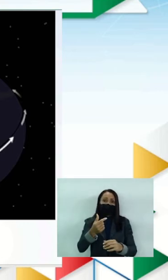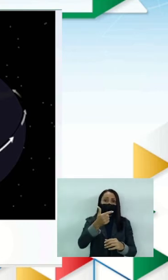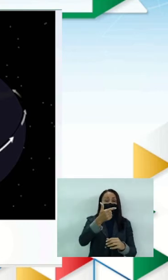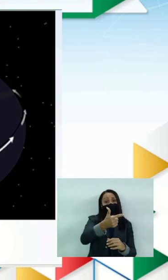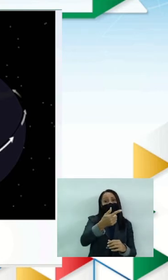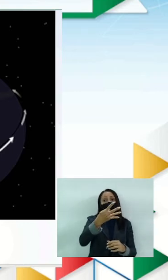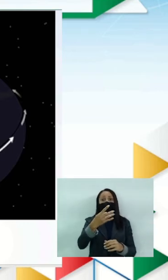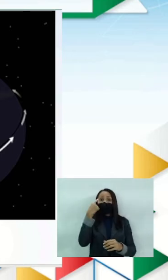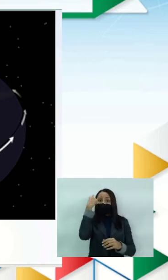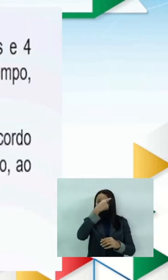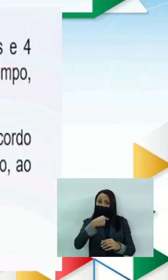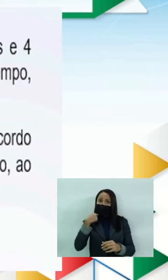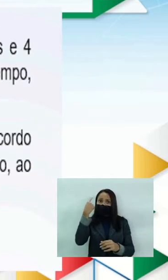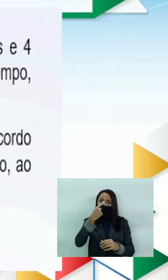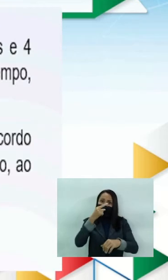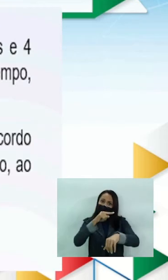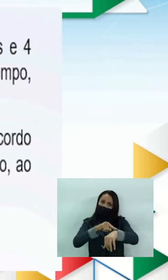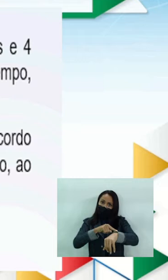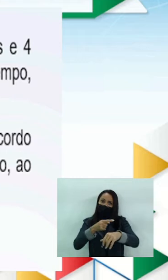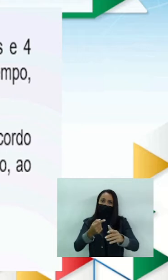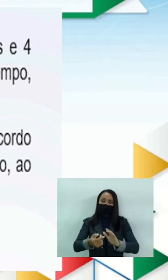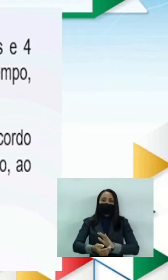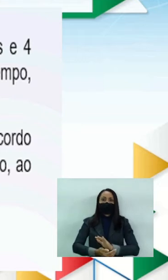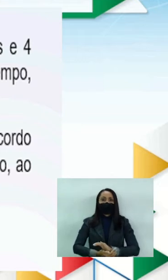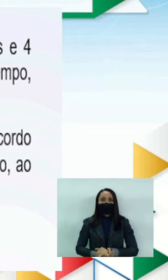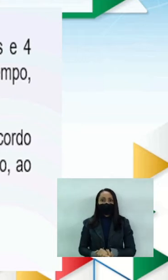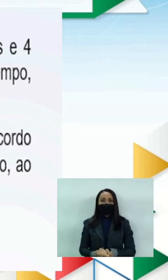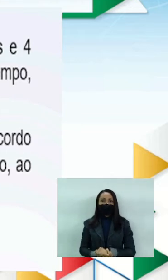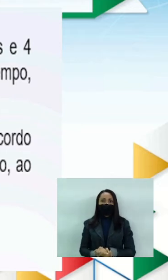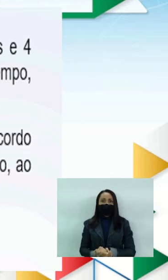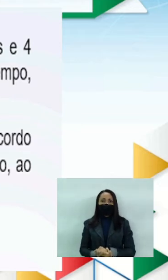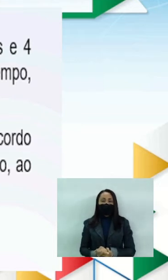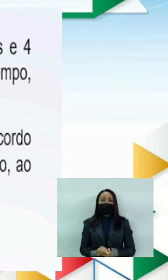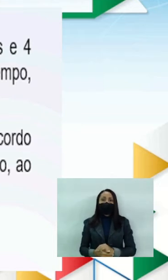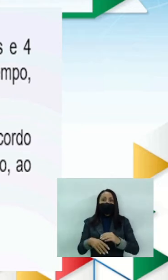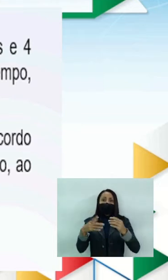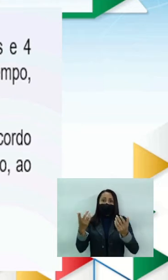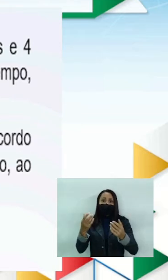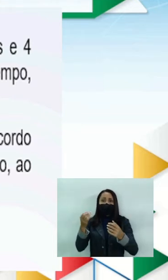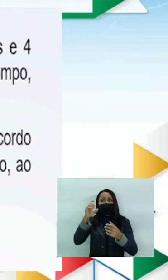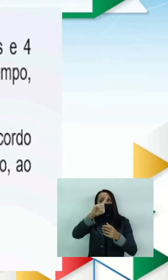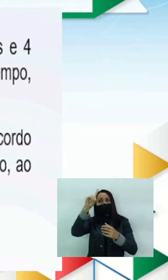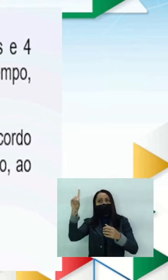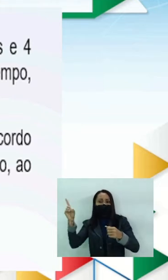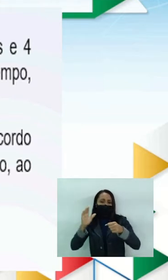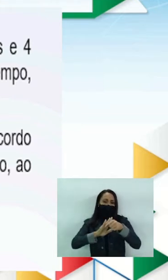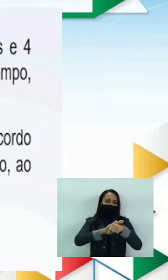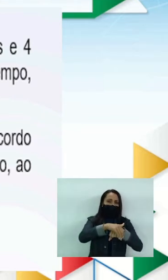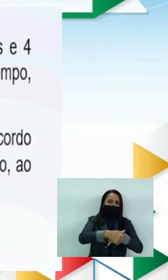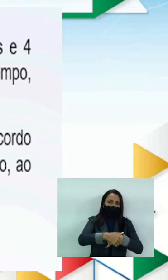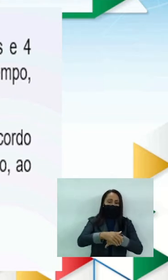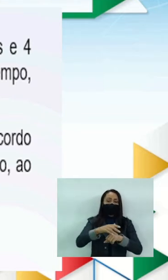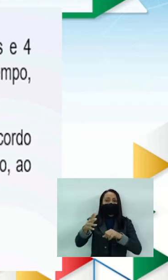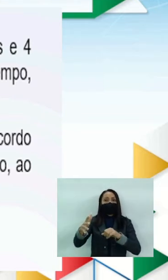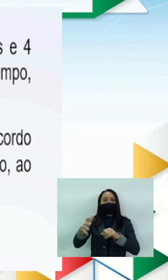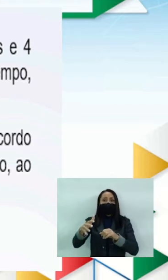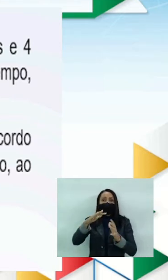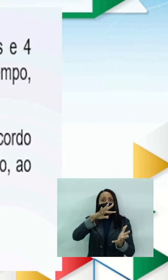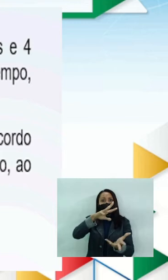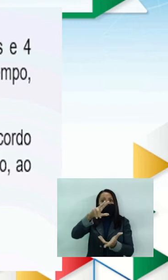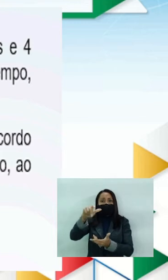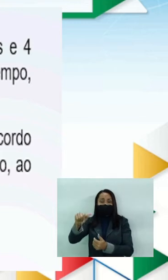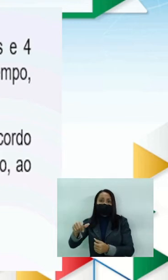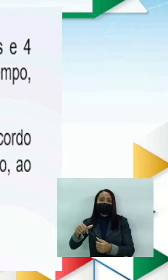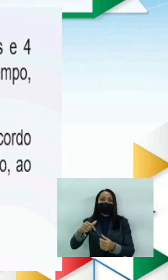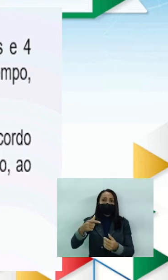24 horas, tá certo? Vamos lá. A sucessão dos dias e das noites. Um dia terrestre tem exatamente 23